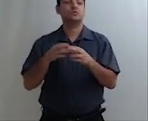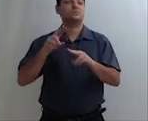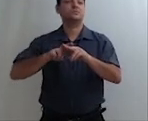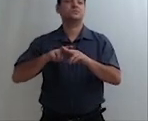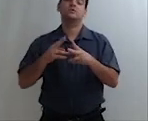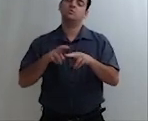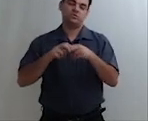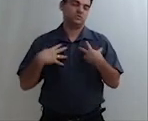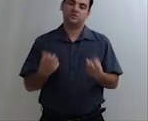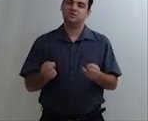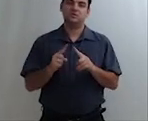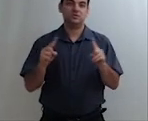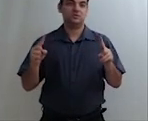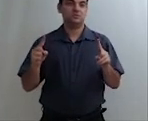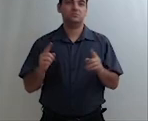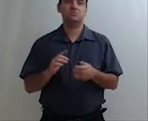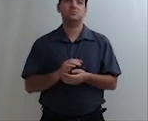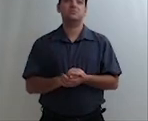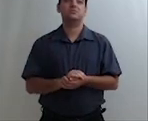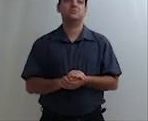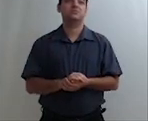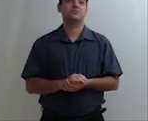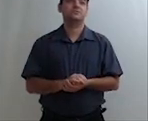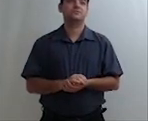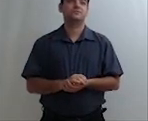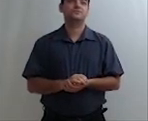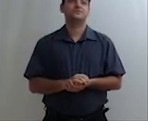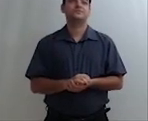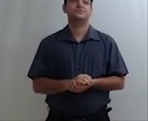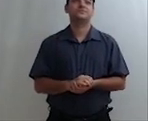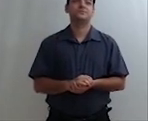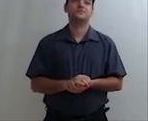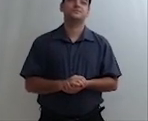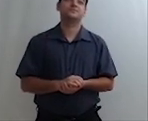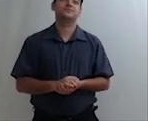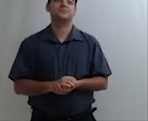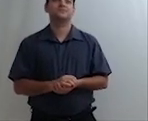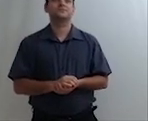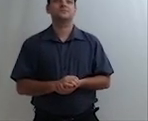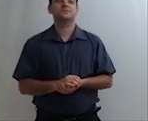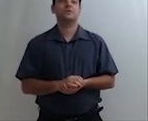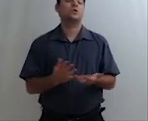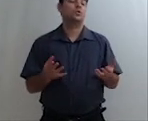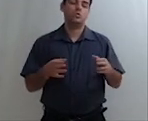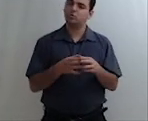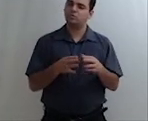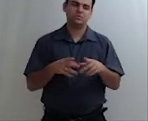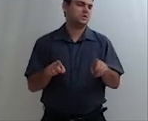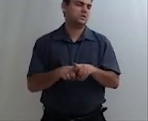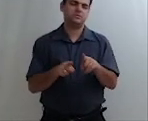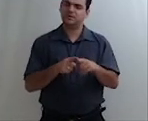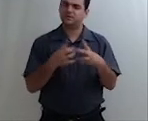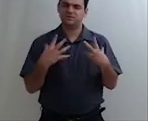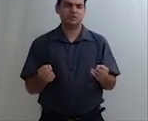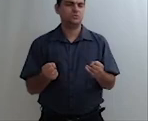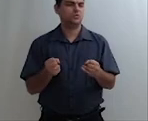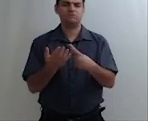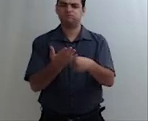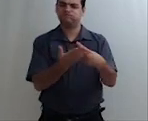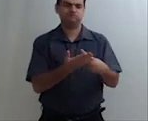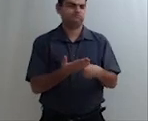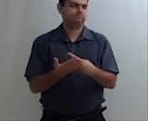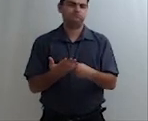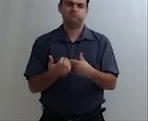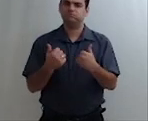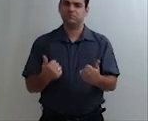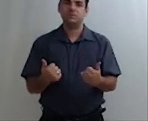provimento agravo regimental eh deliberação essa que também não há manifestação contrária de qualquer dos pares